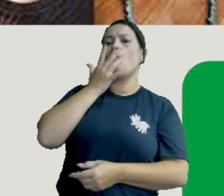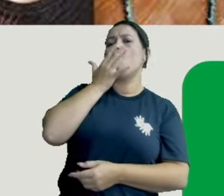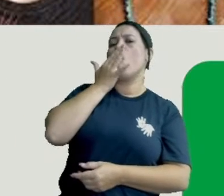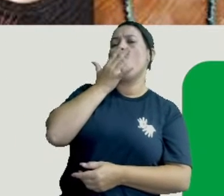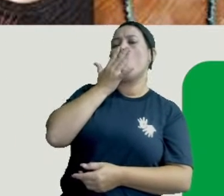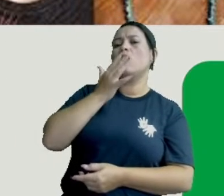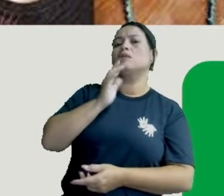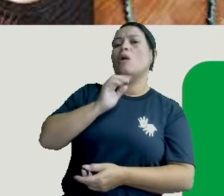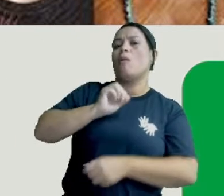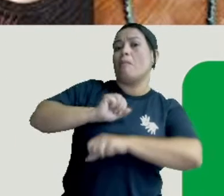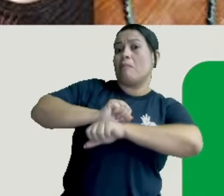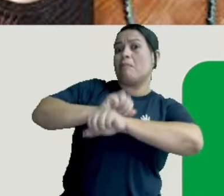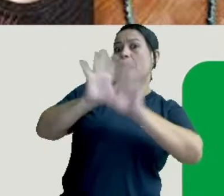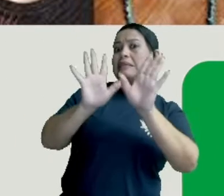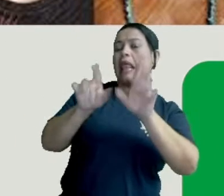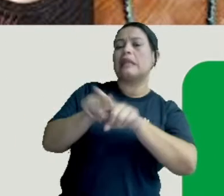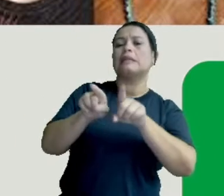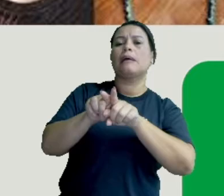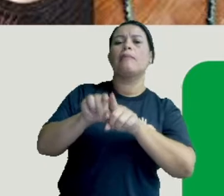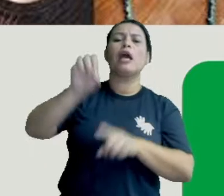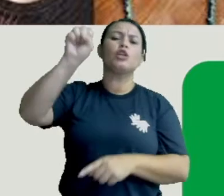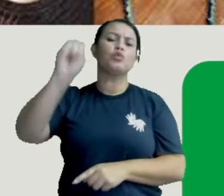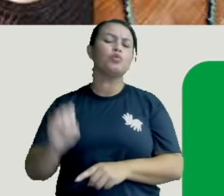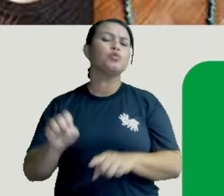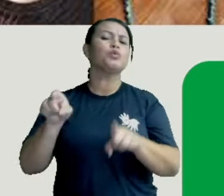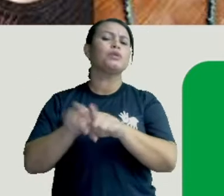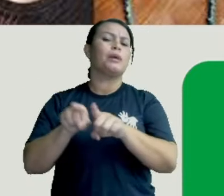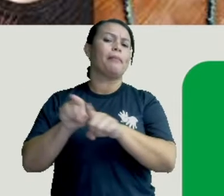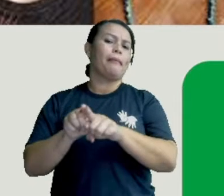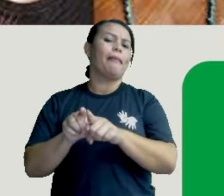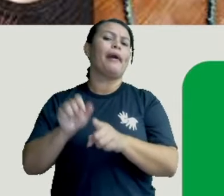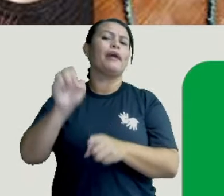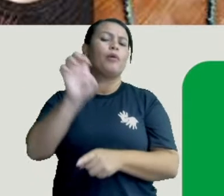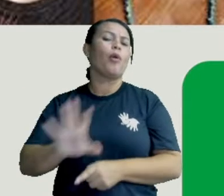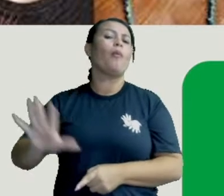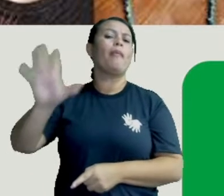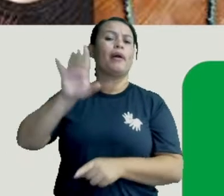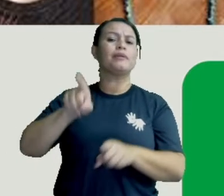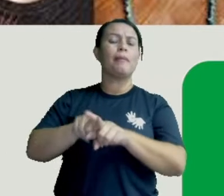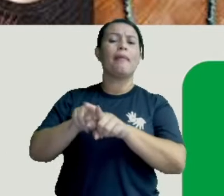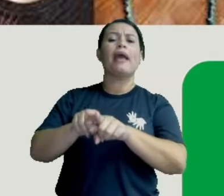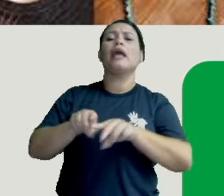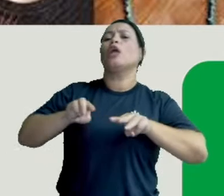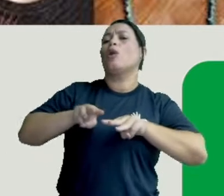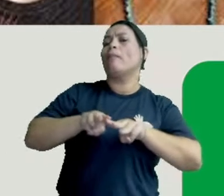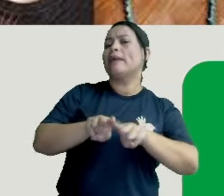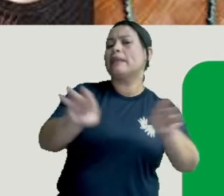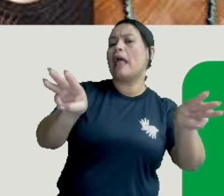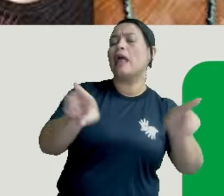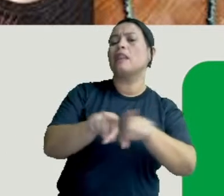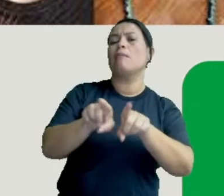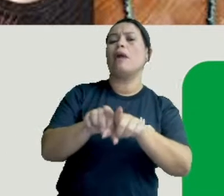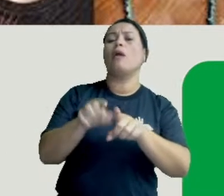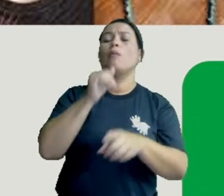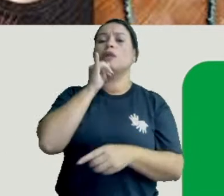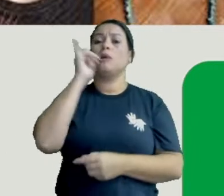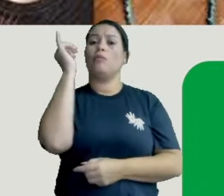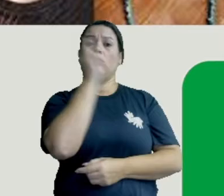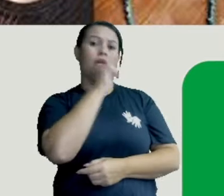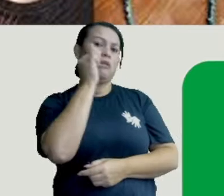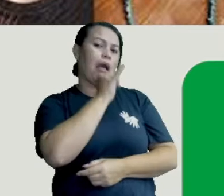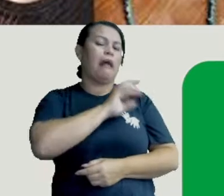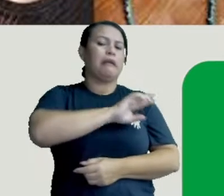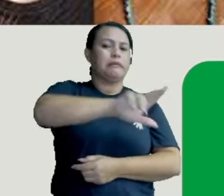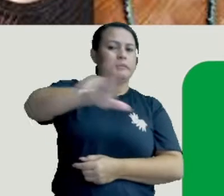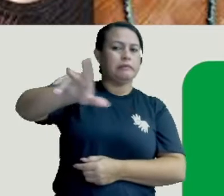clara, inclusive, do que, por exemplo, no sul do continente europeu, na região do Mediterrâneo, né, onde você vai encontrar Itália, né, ou seja,